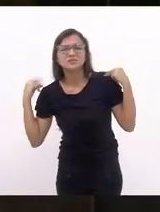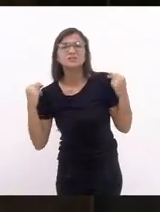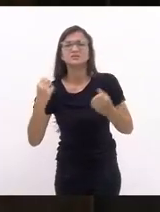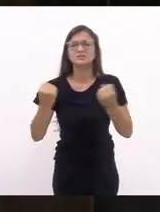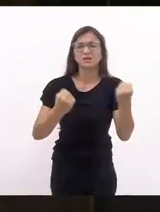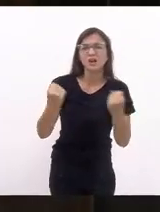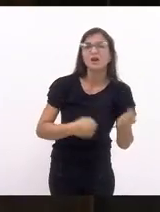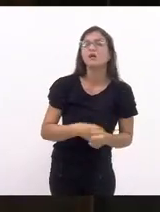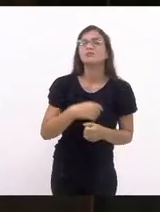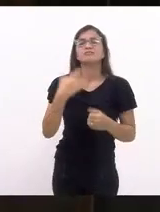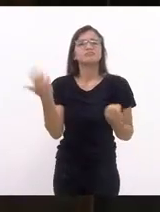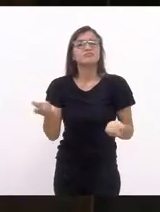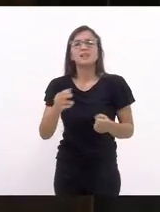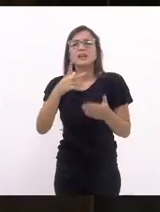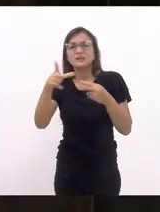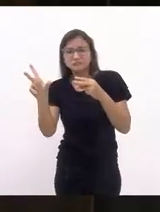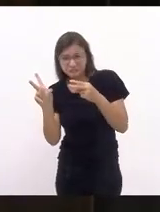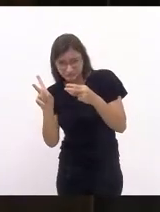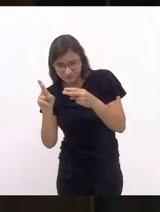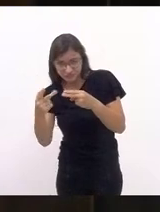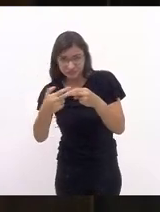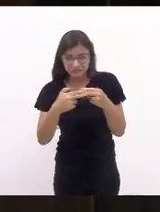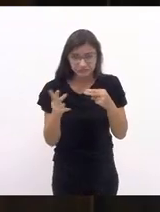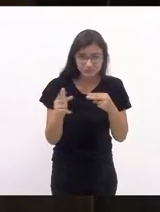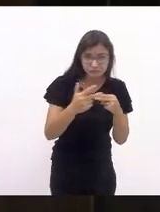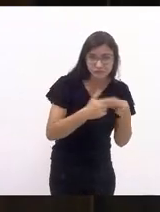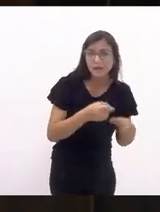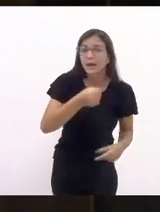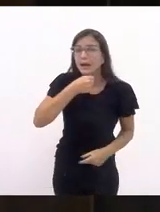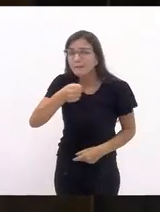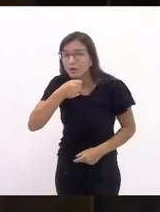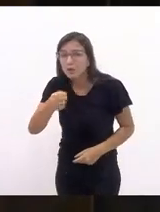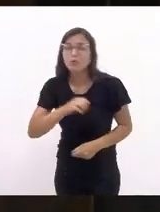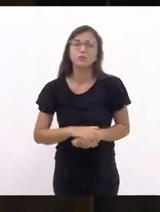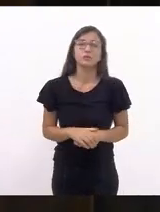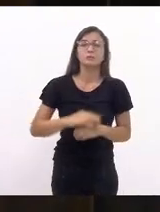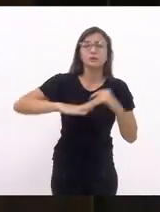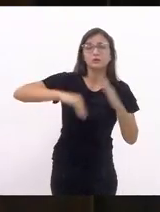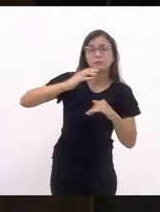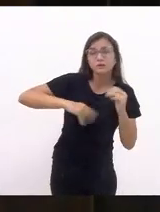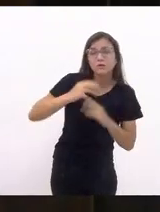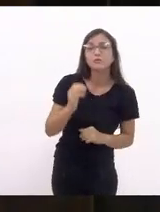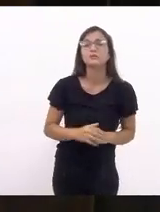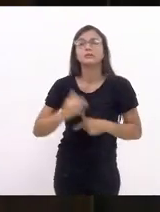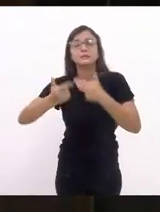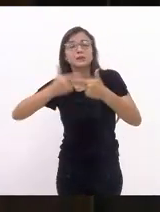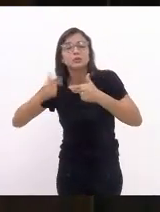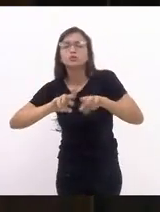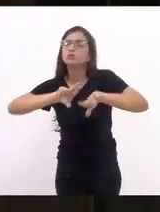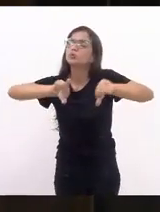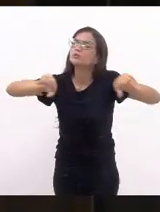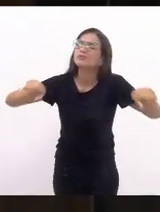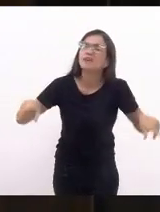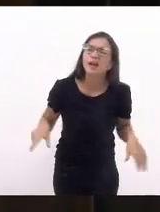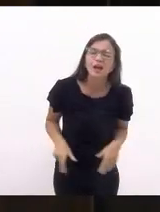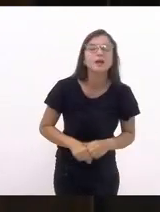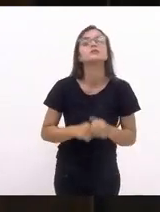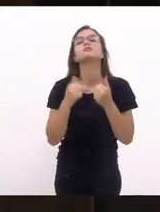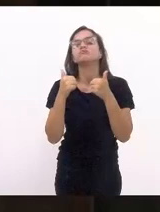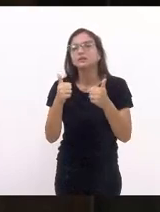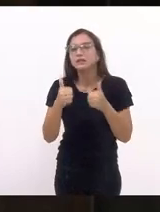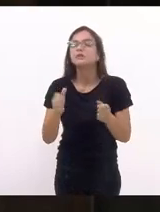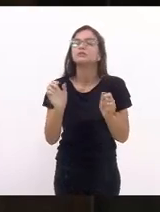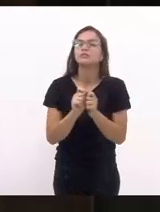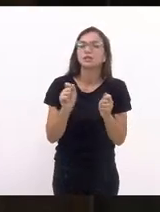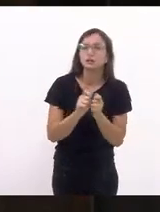técnicos editores repórteres e produtores e coordenadores trabalharam para que o canal continuar as transmissões ao vivo através